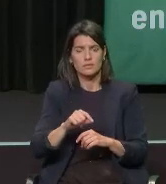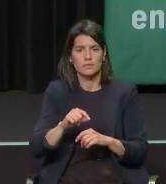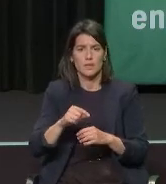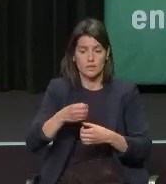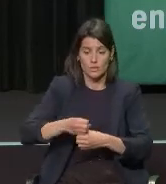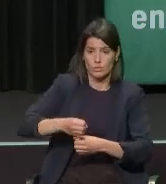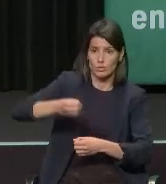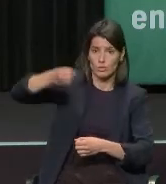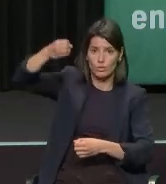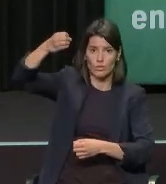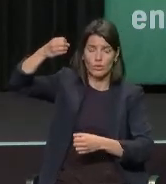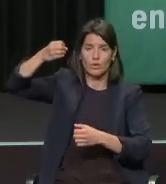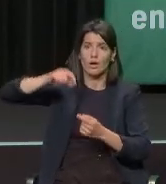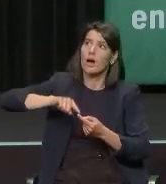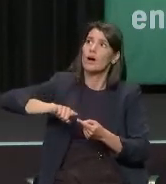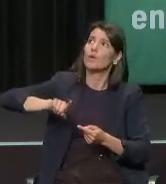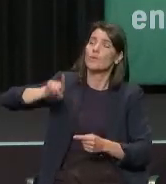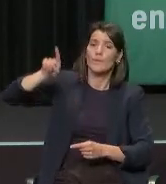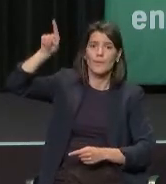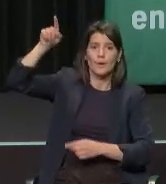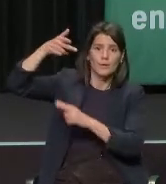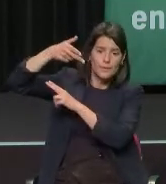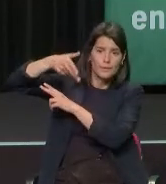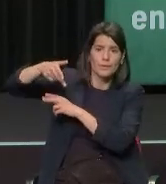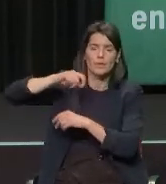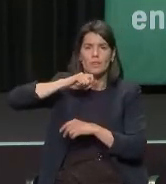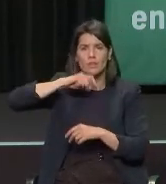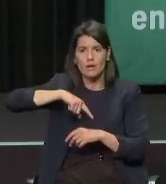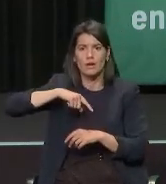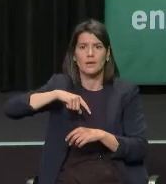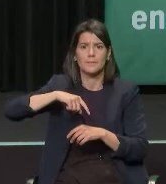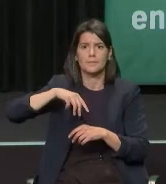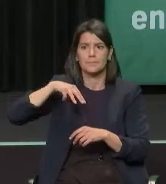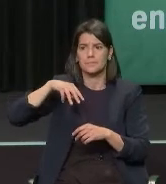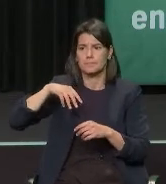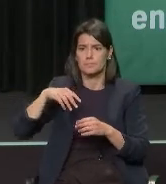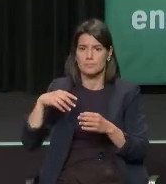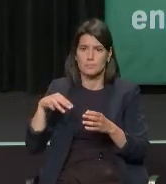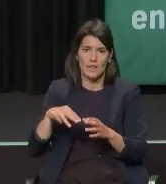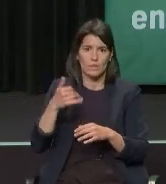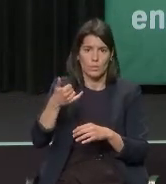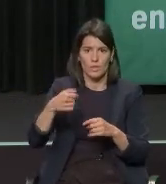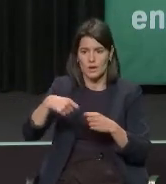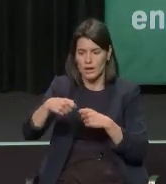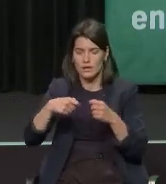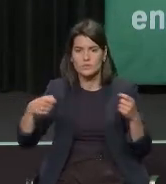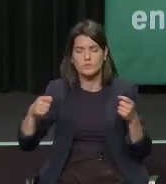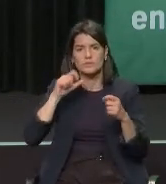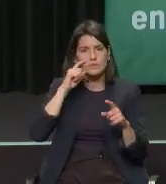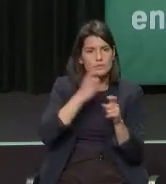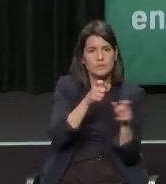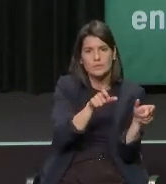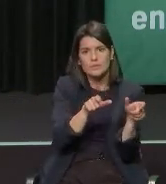da torre a umas dezenas de metros de alturas e medir um footprint com umas dezenas de metros quadrados, e fazemos monitorização